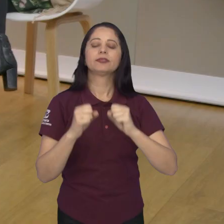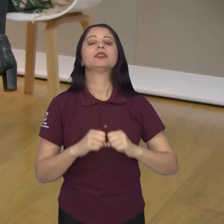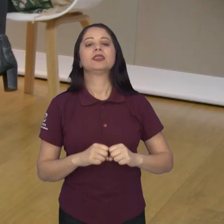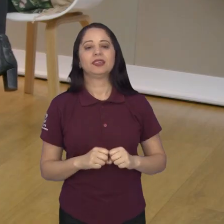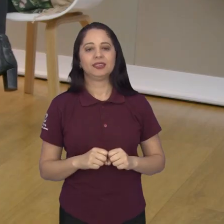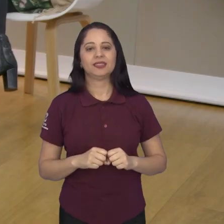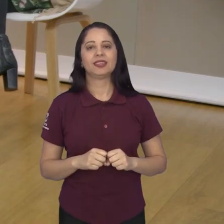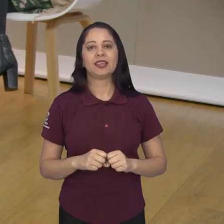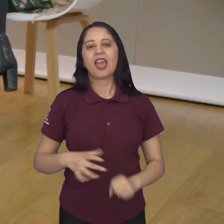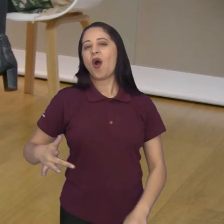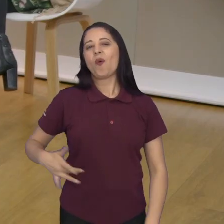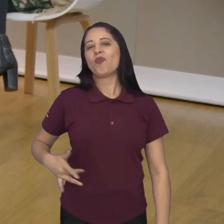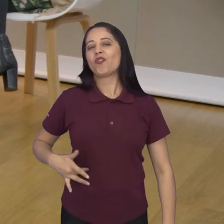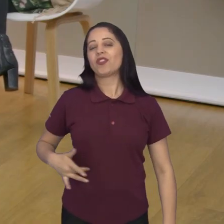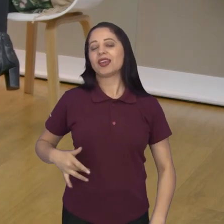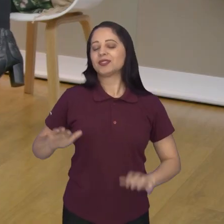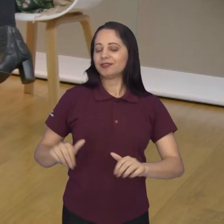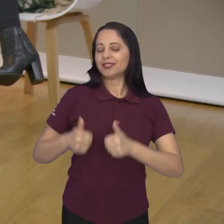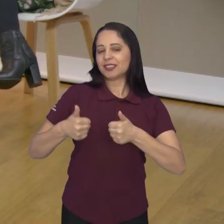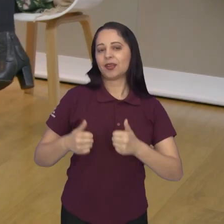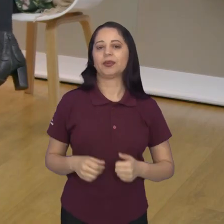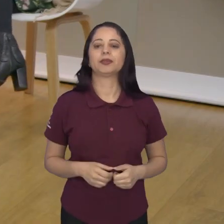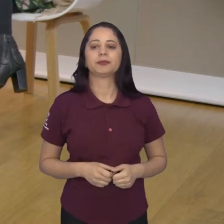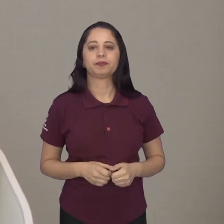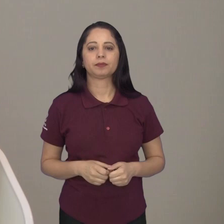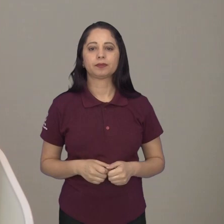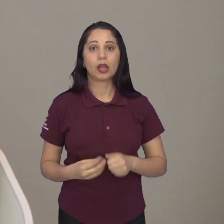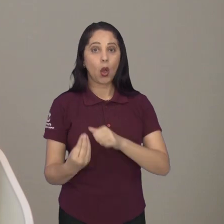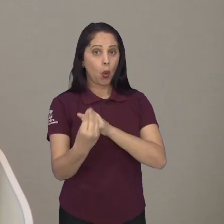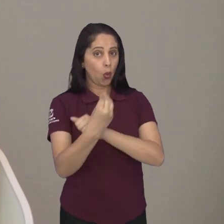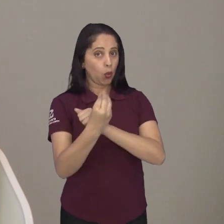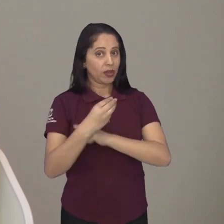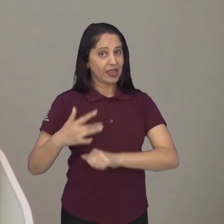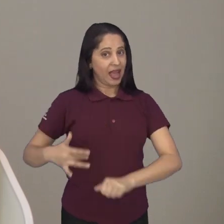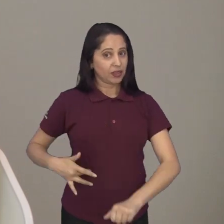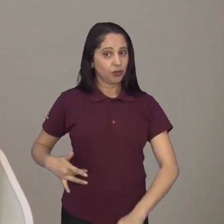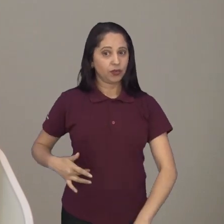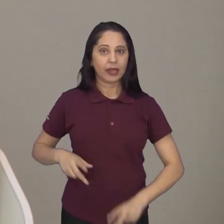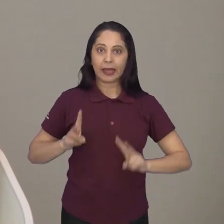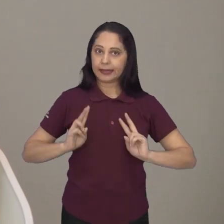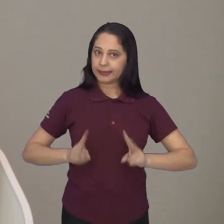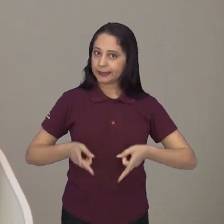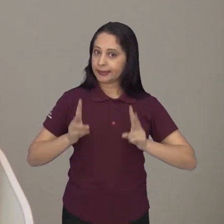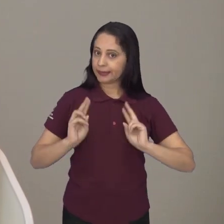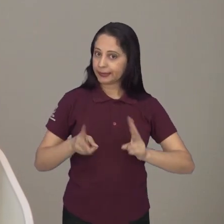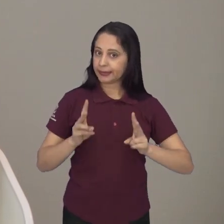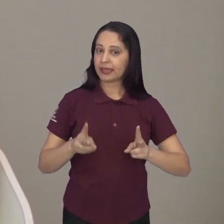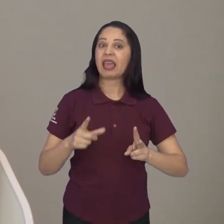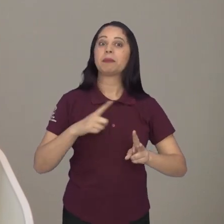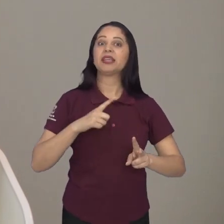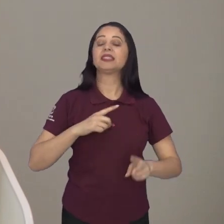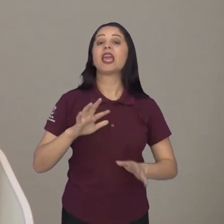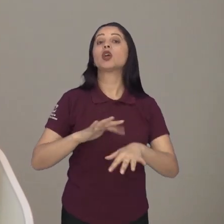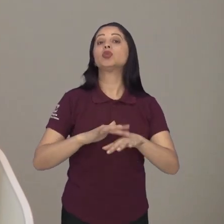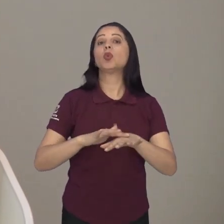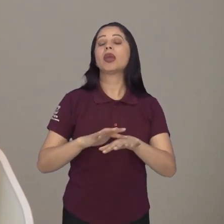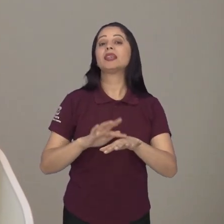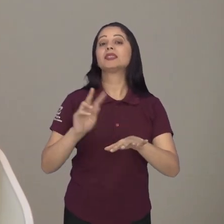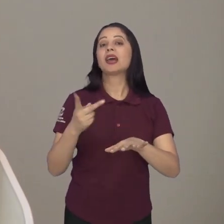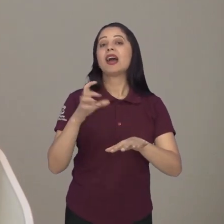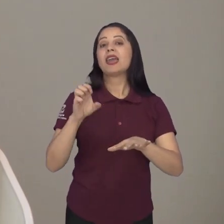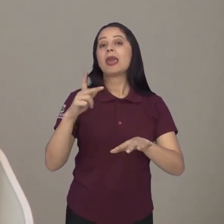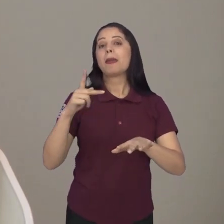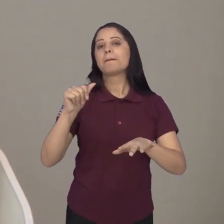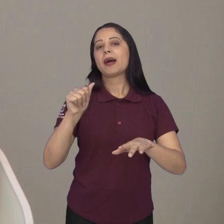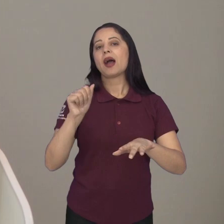bem, nada de estresse e o fígado agradece. Quando o assunto é cuidado com o fígado, a gente sempre escuta falar sobre as hepatites.